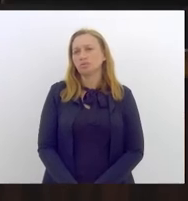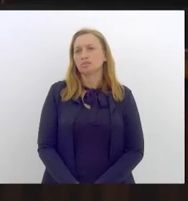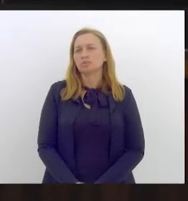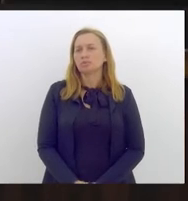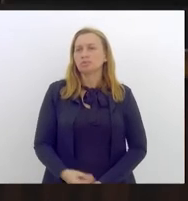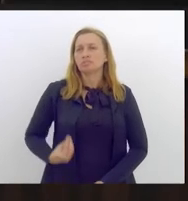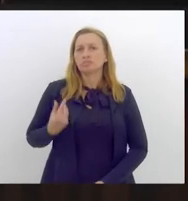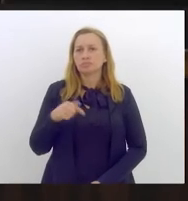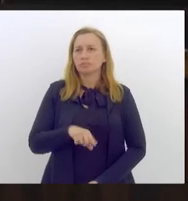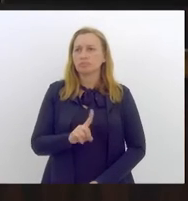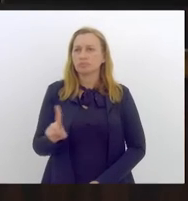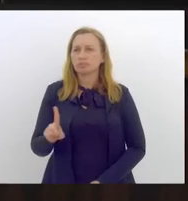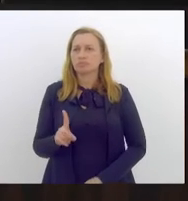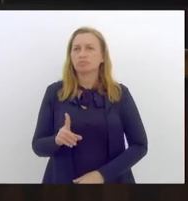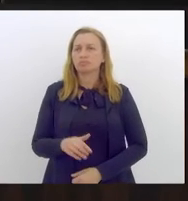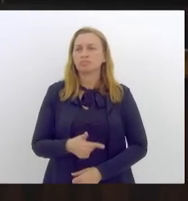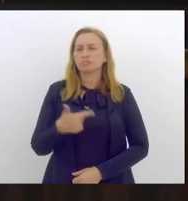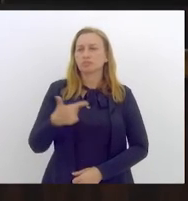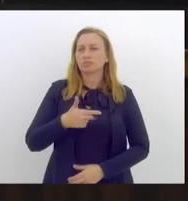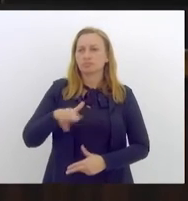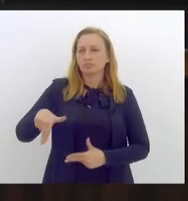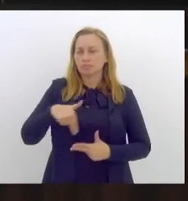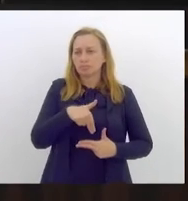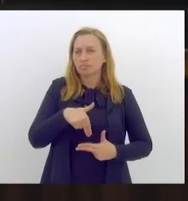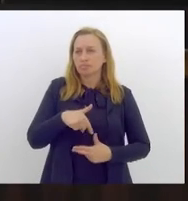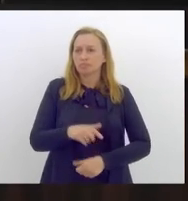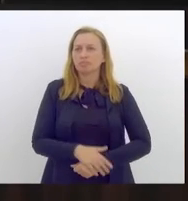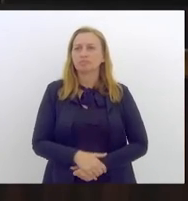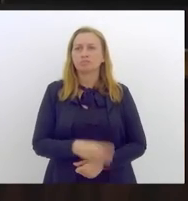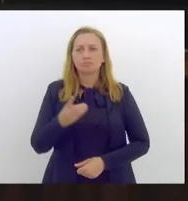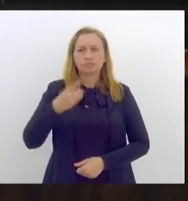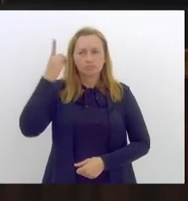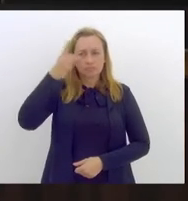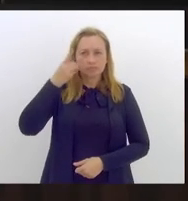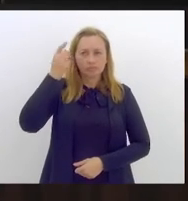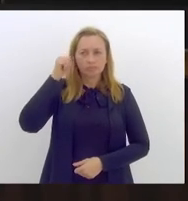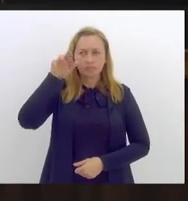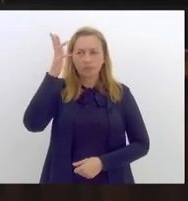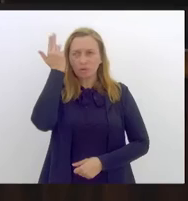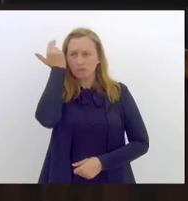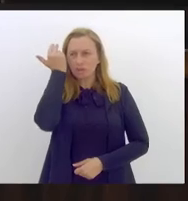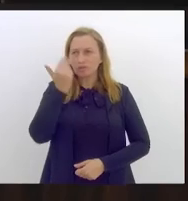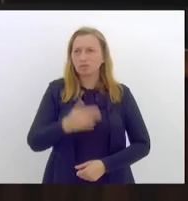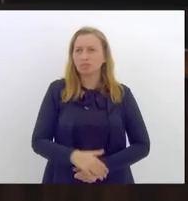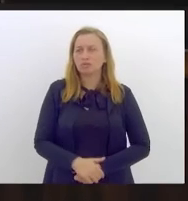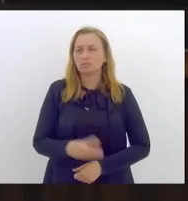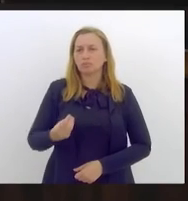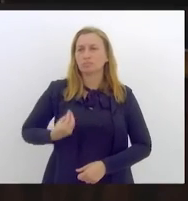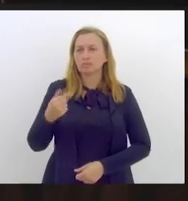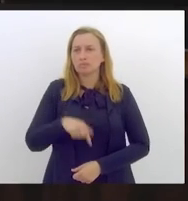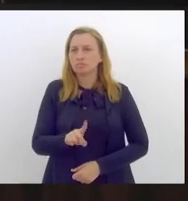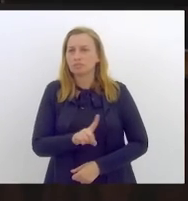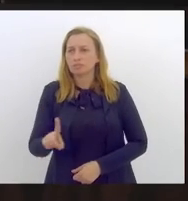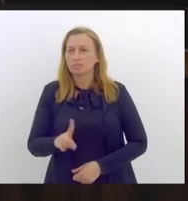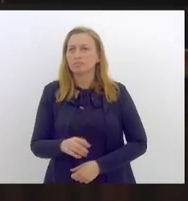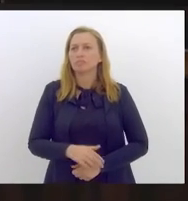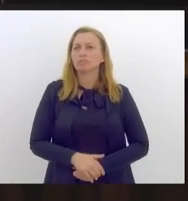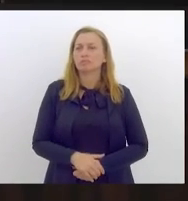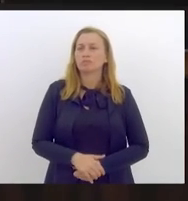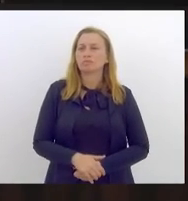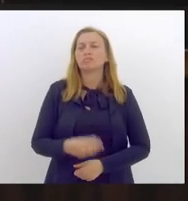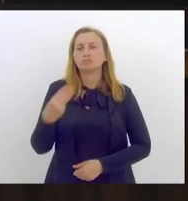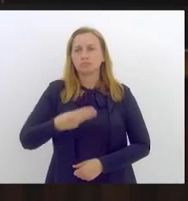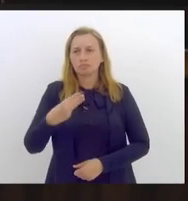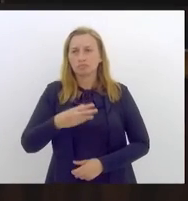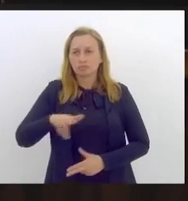Não se encontrando presente, segundo orador inscrito é o nobre deputado Eliomar Coelho. Não se encontrando presente,